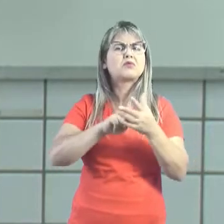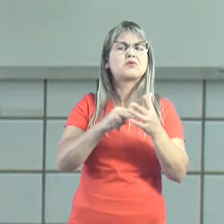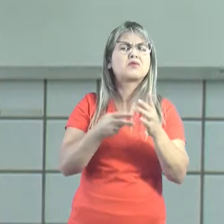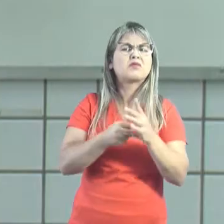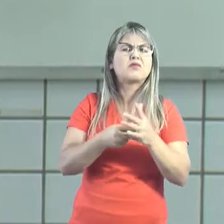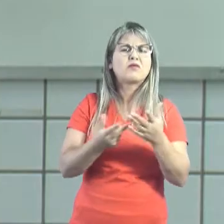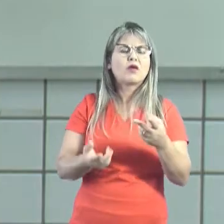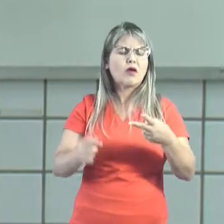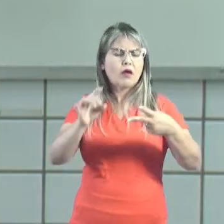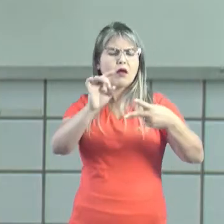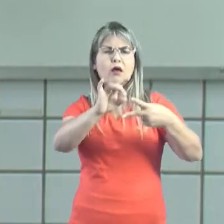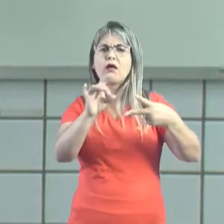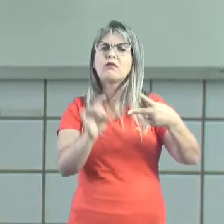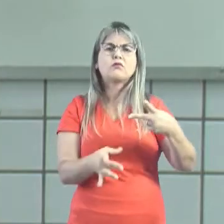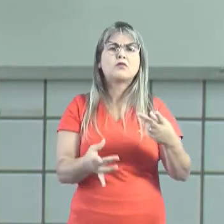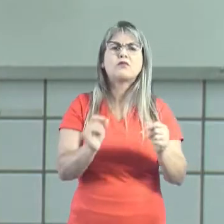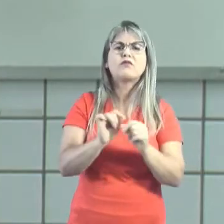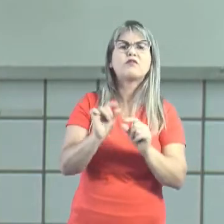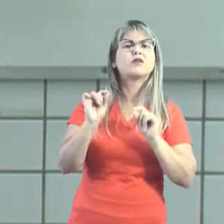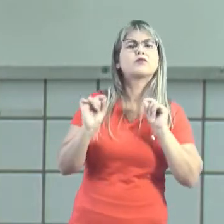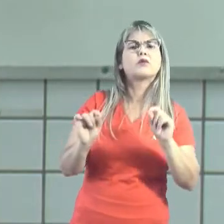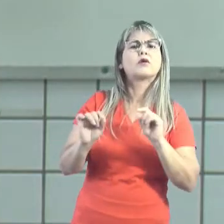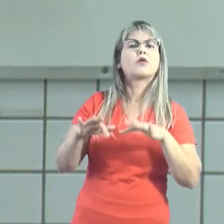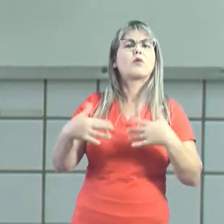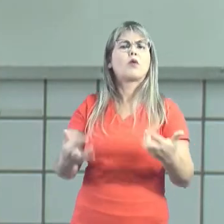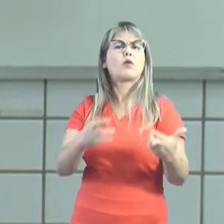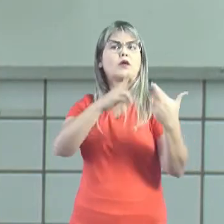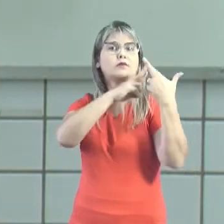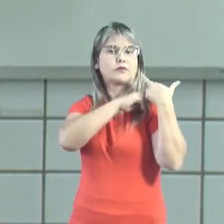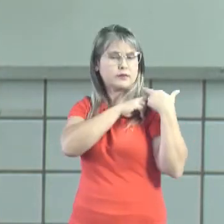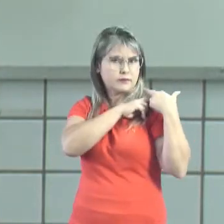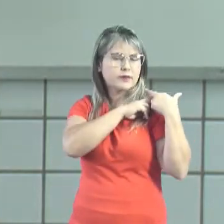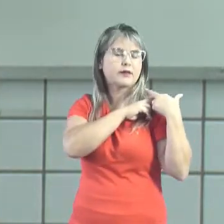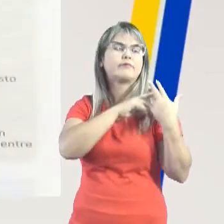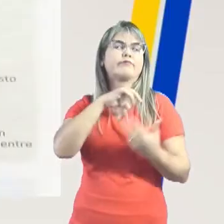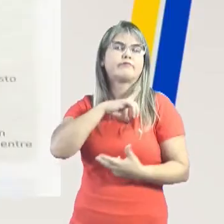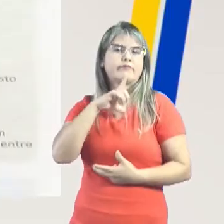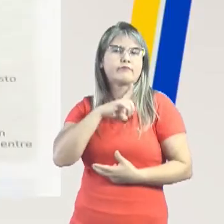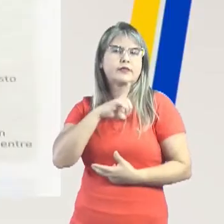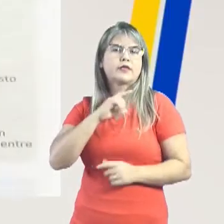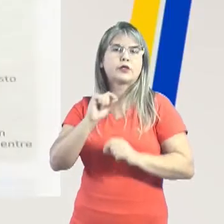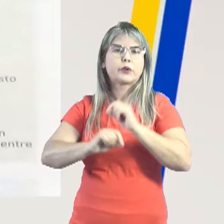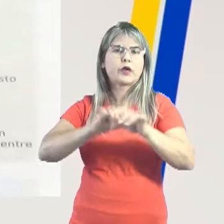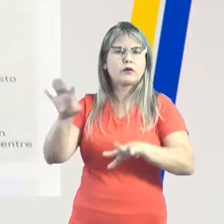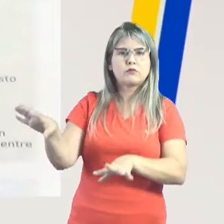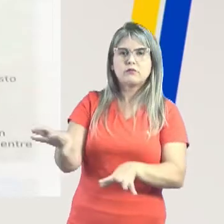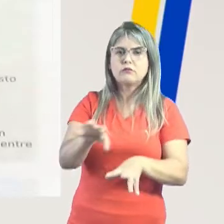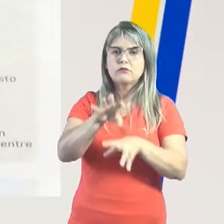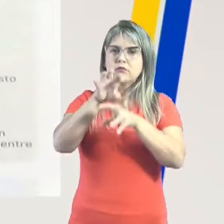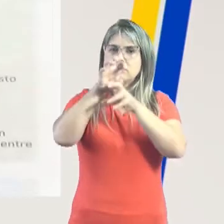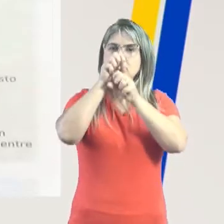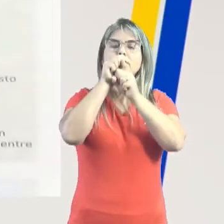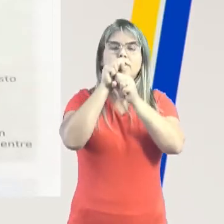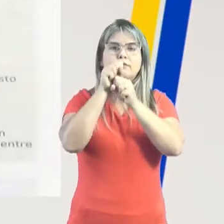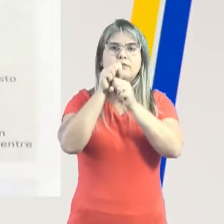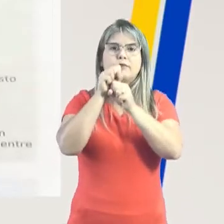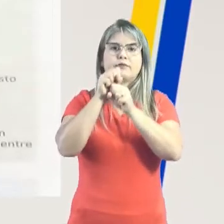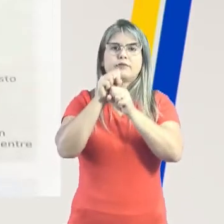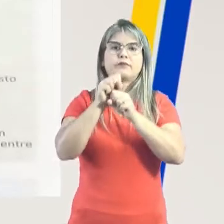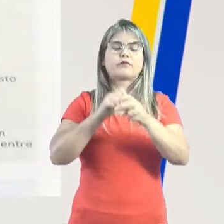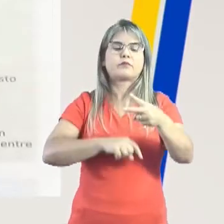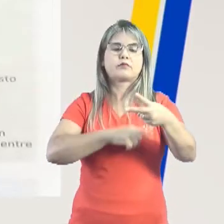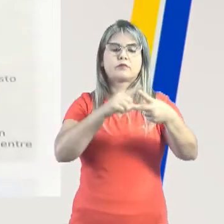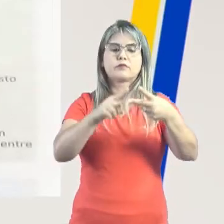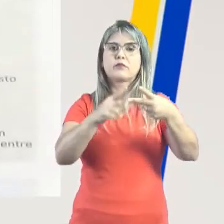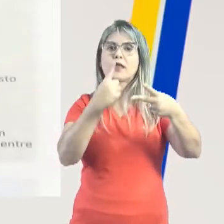particular, o oxigênio e o gás carbônico. Todo sangue venoso, ele tem